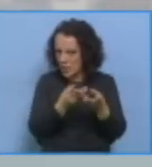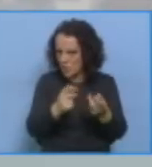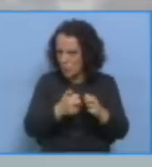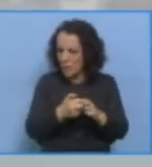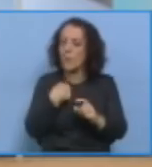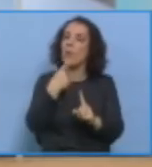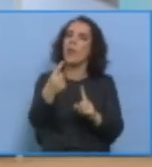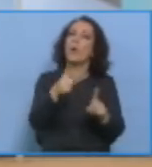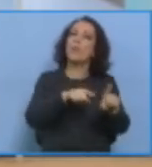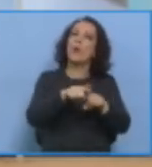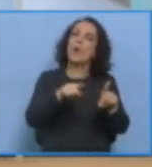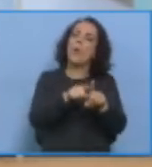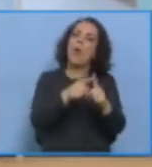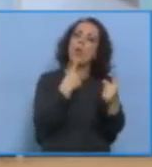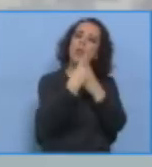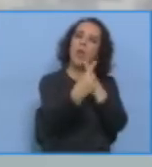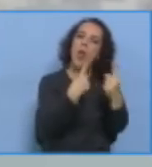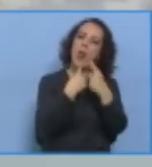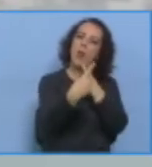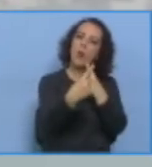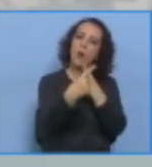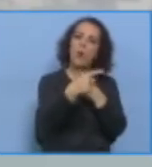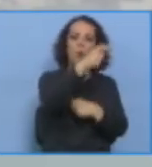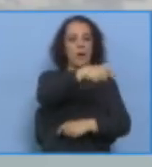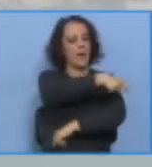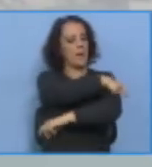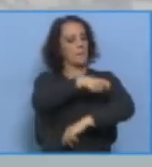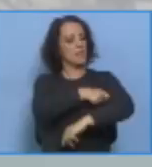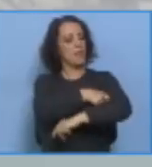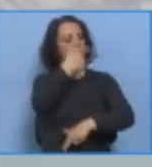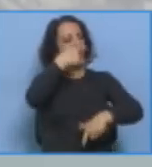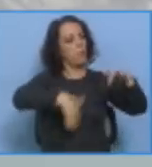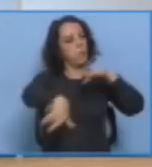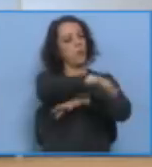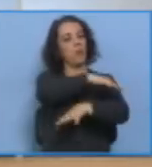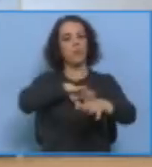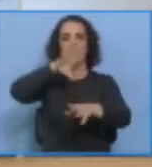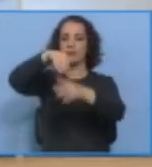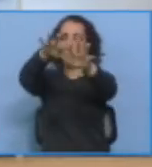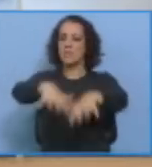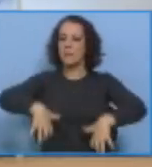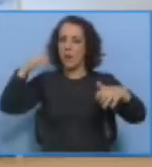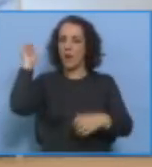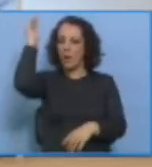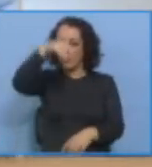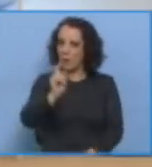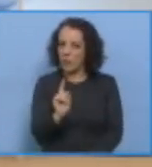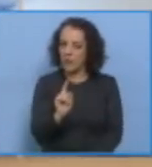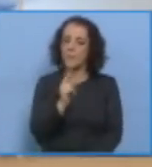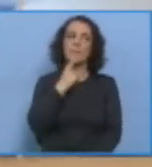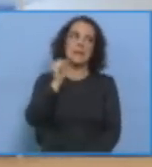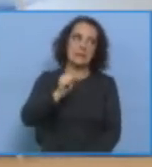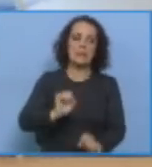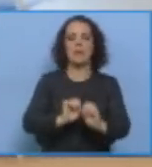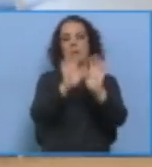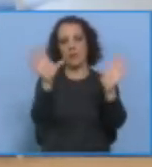digo político no diálogo com quem representa o povo na Assembleia da República. Claro que sim. Nós tivemos recentemente, ainda